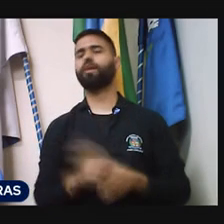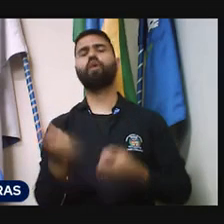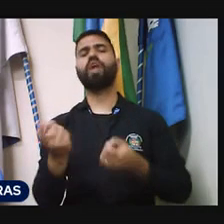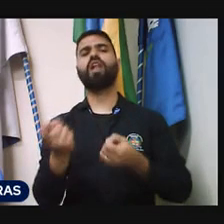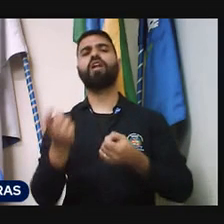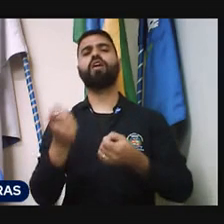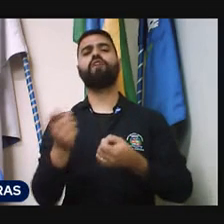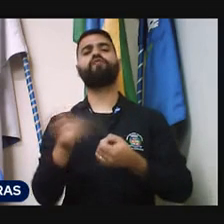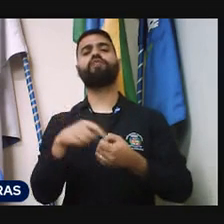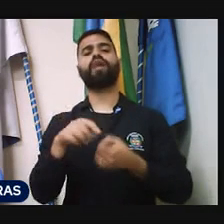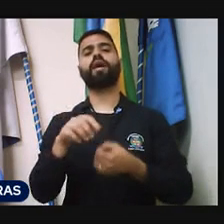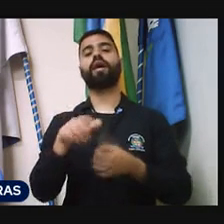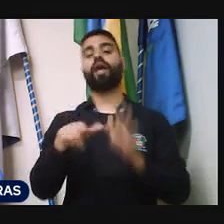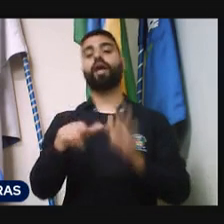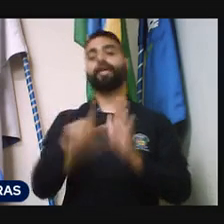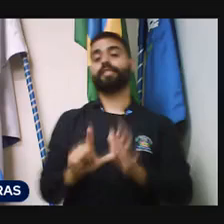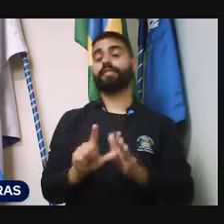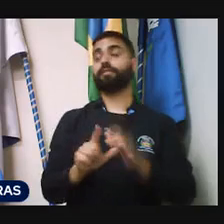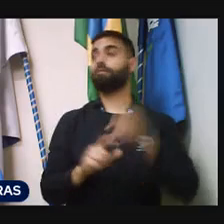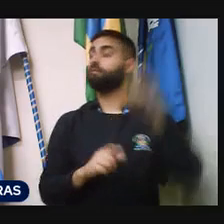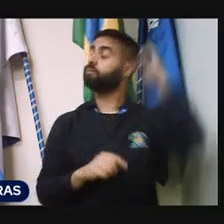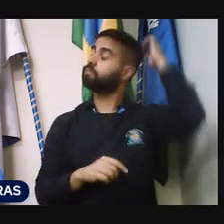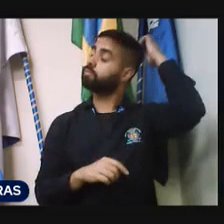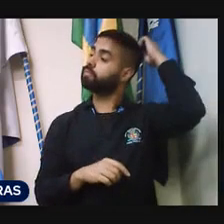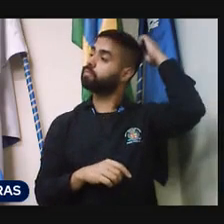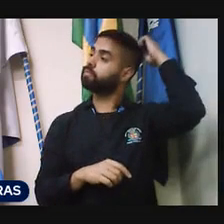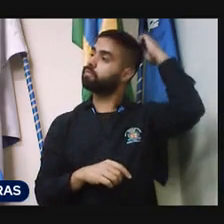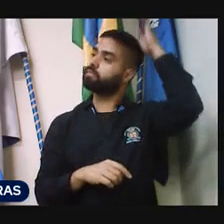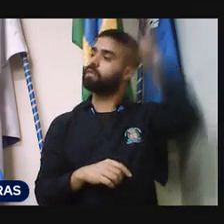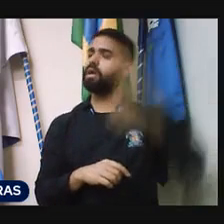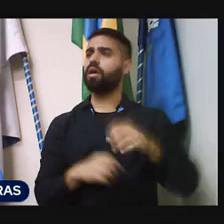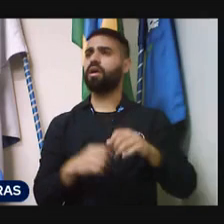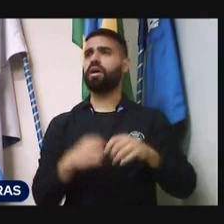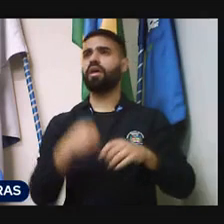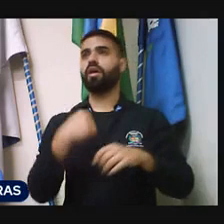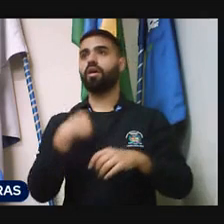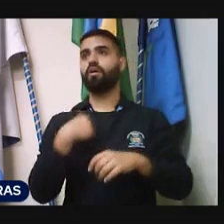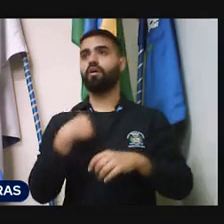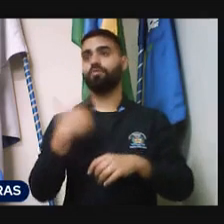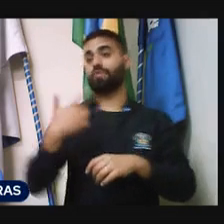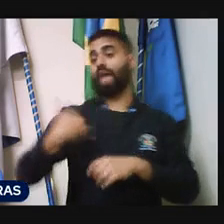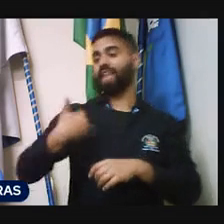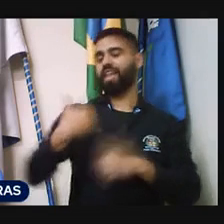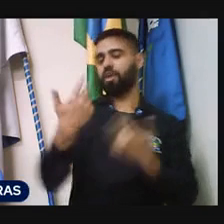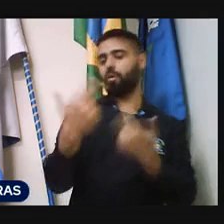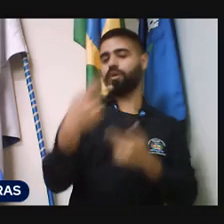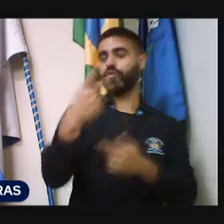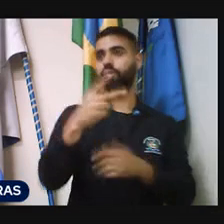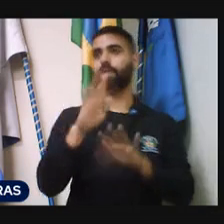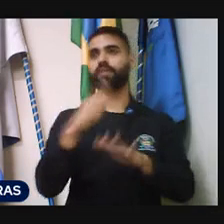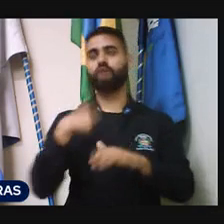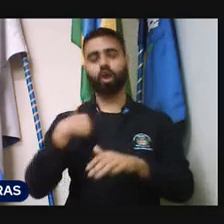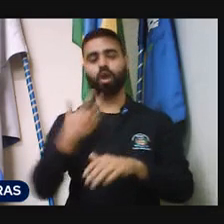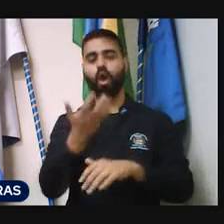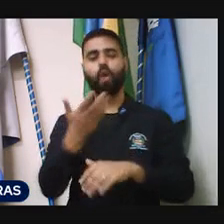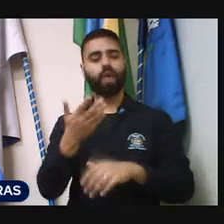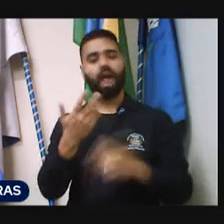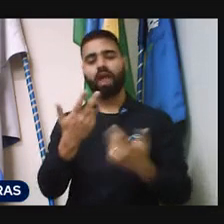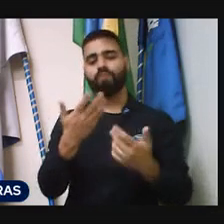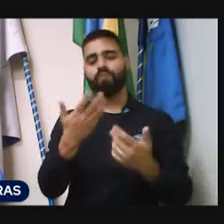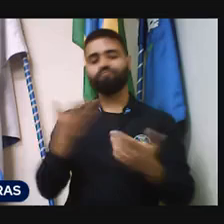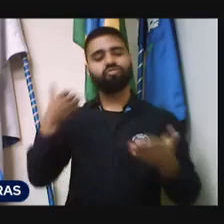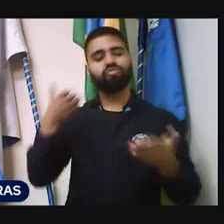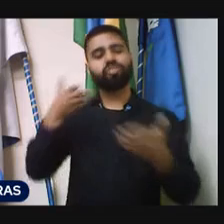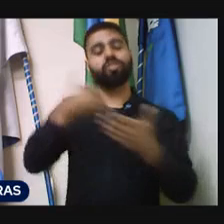espada eu tenho certeza Dilson eu não tenho idade do Senhor hoje eu quero que chegar na cidade do Senhor